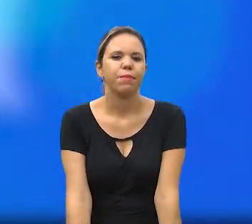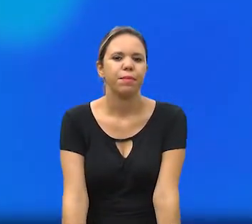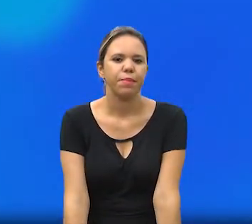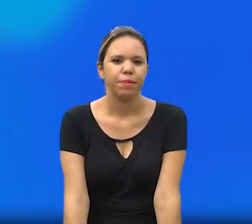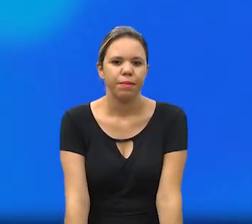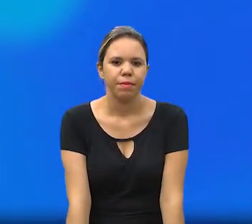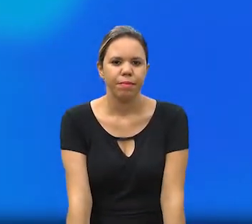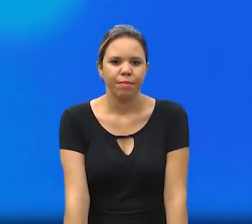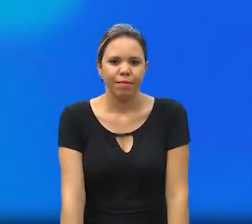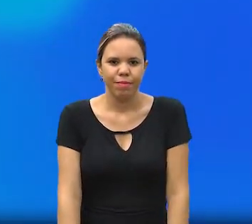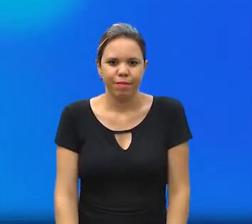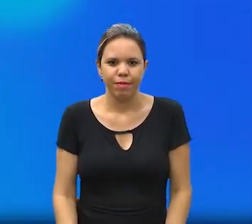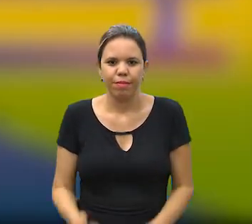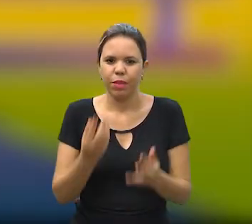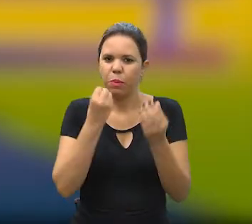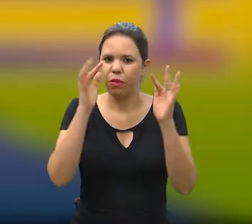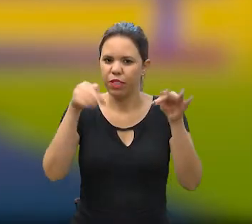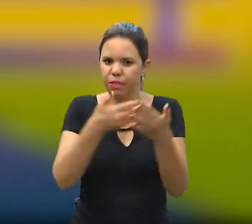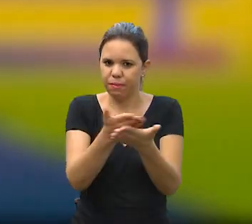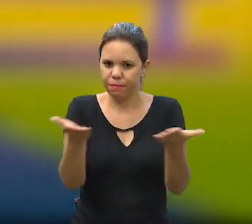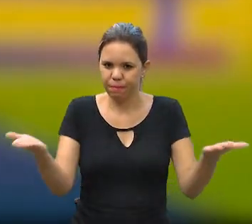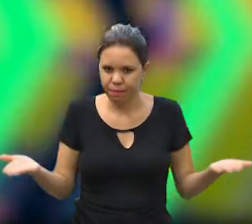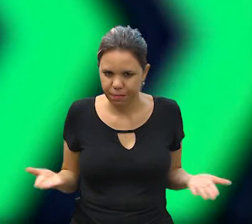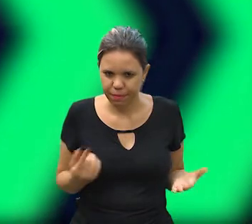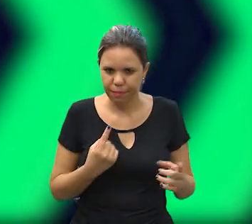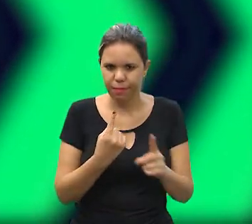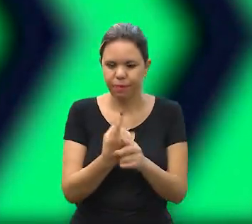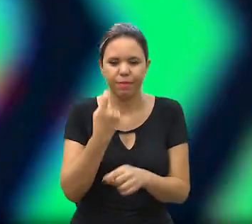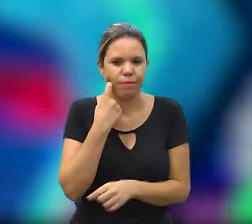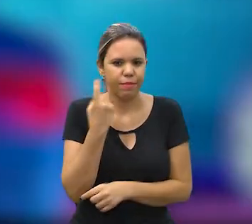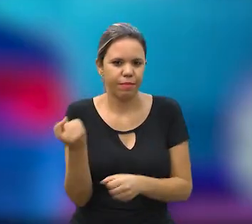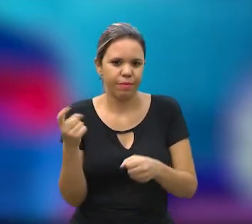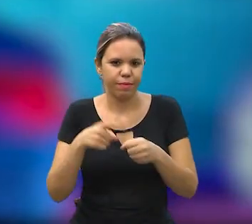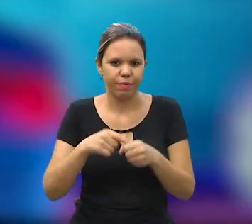97829 3776. Um bom fim de semana a todos. Na